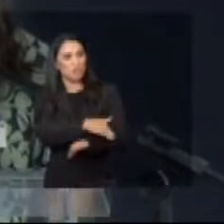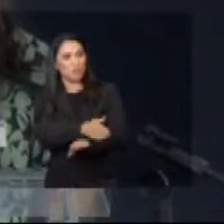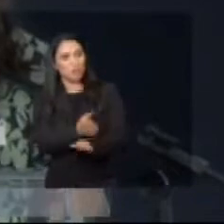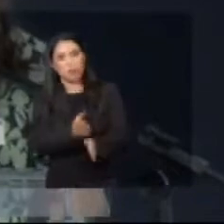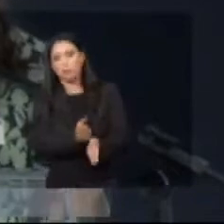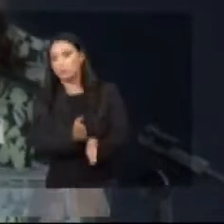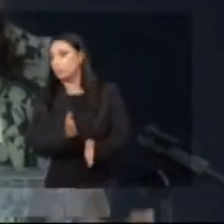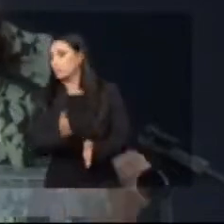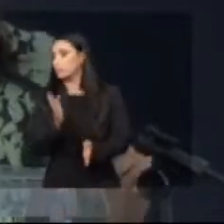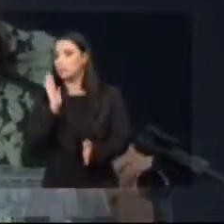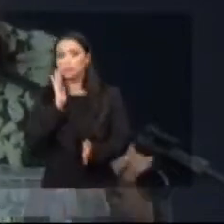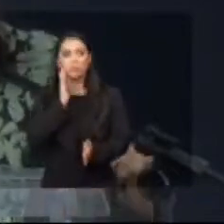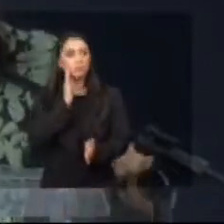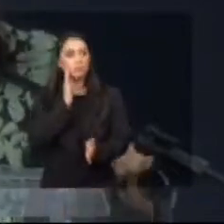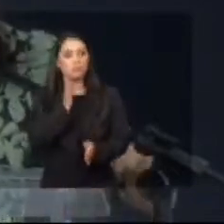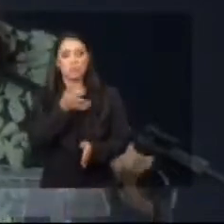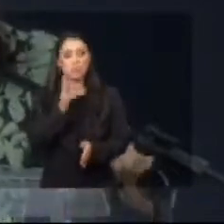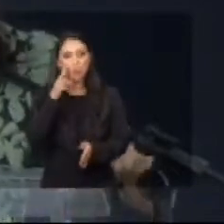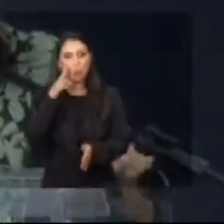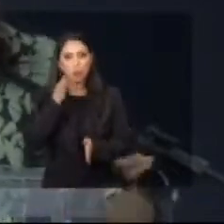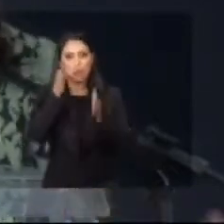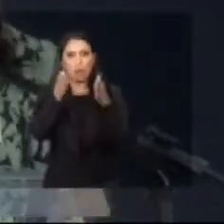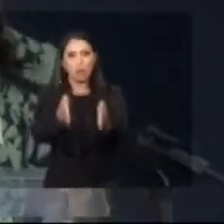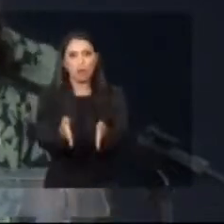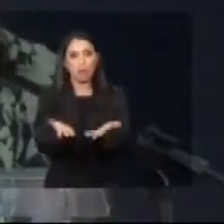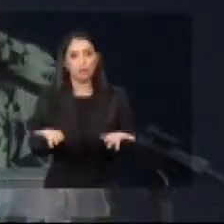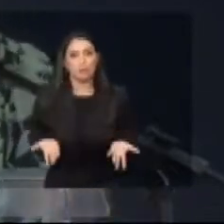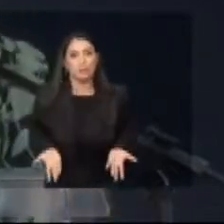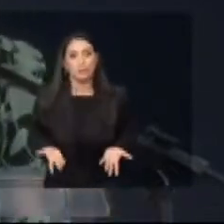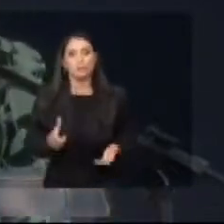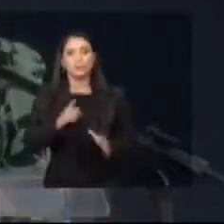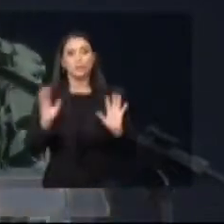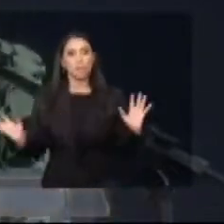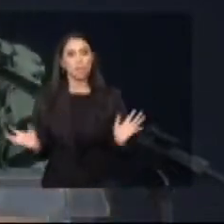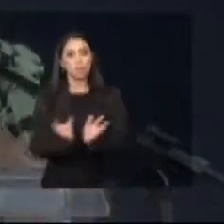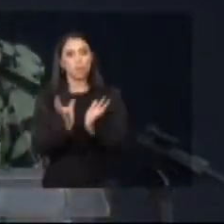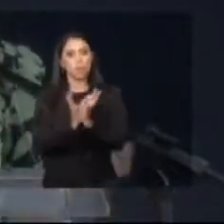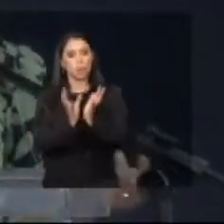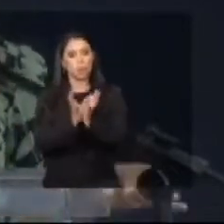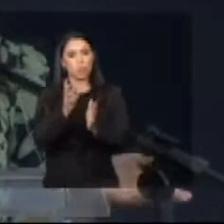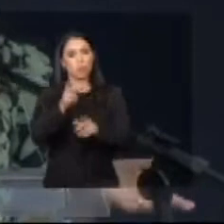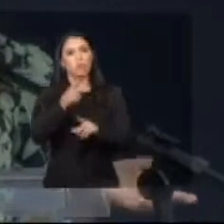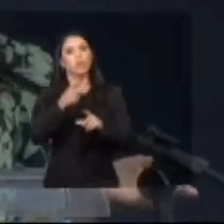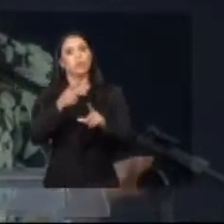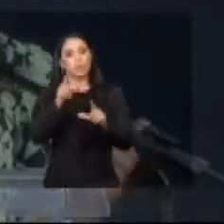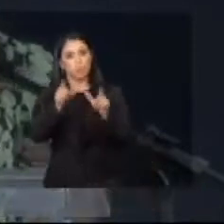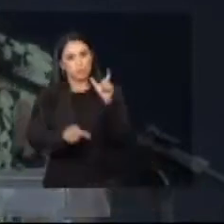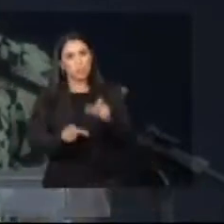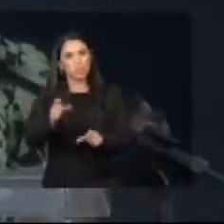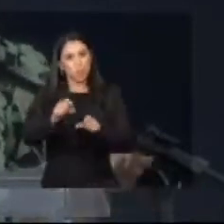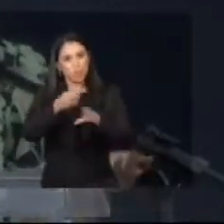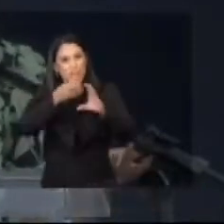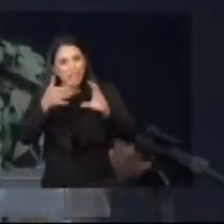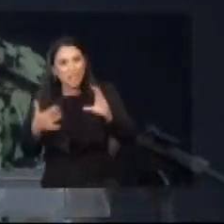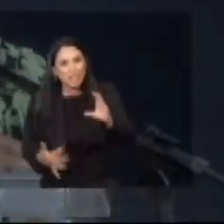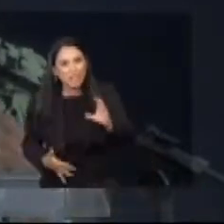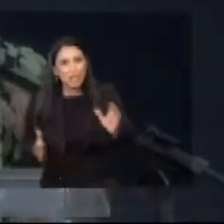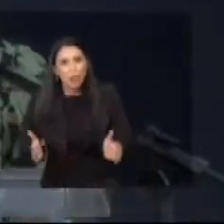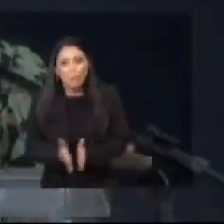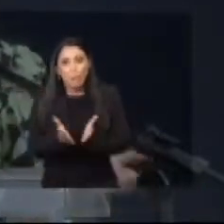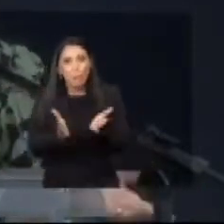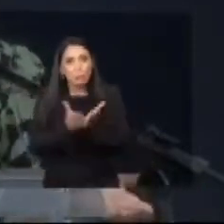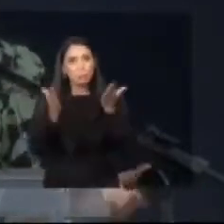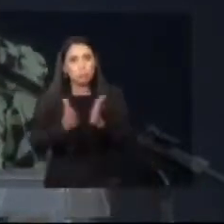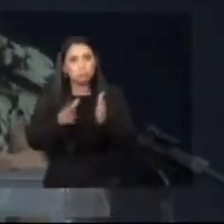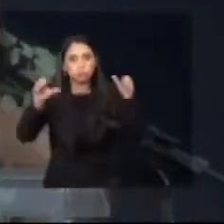passos e nosso olhar de quem faz da rua seu espaço de sobrevivência esse grupo de pessoas é caracterizado por extrema pobreza e por não ter uma